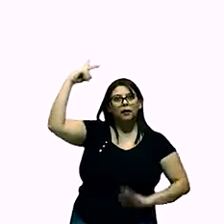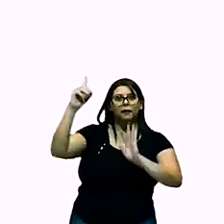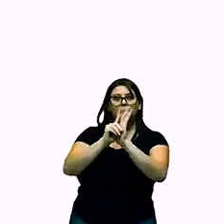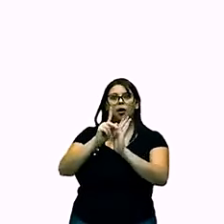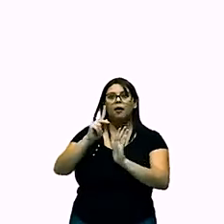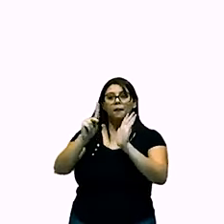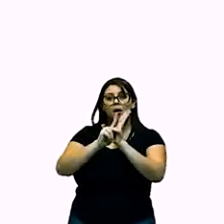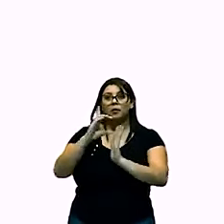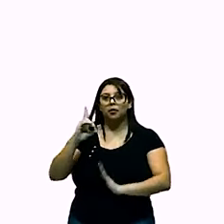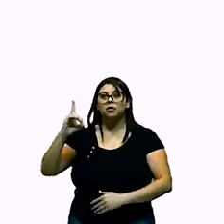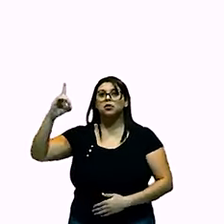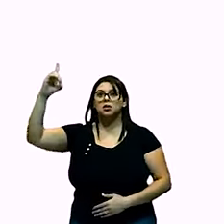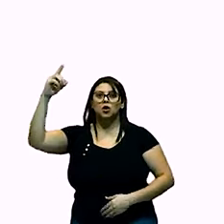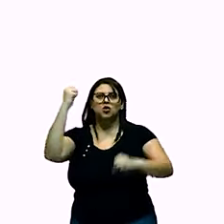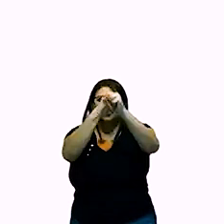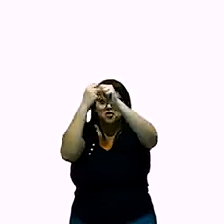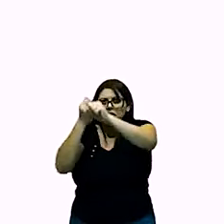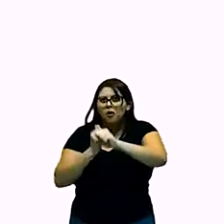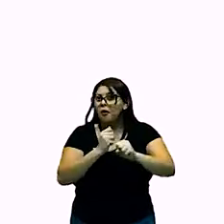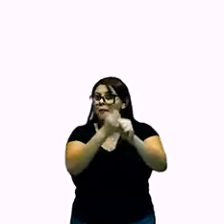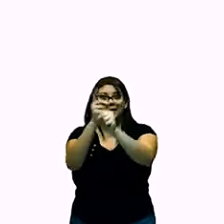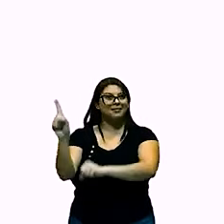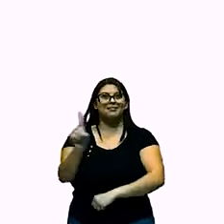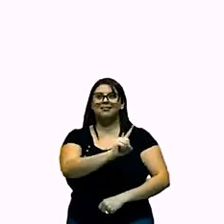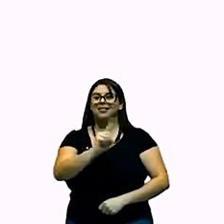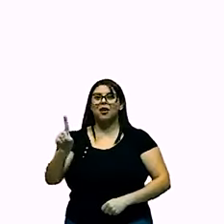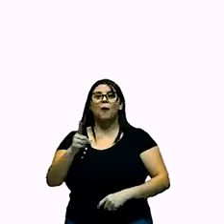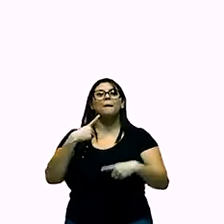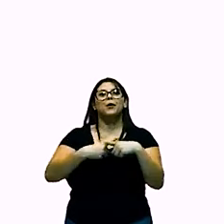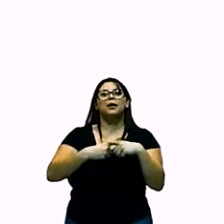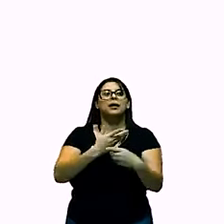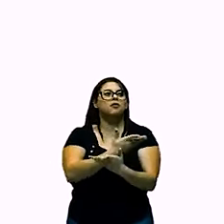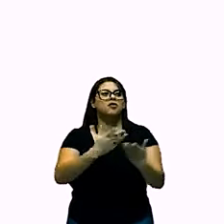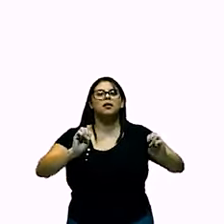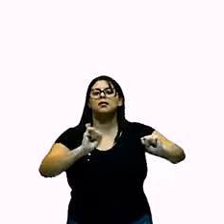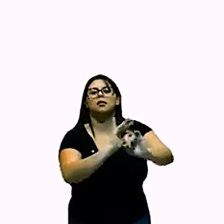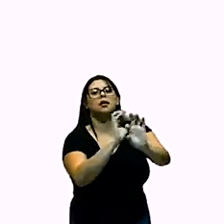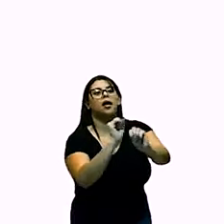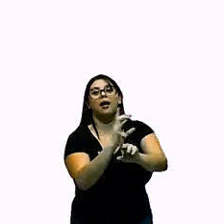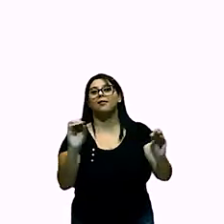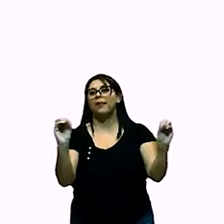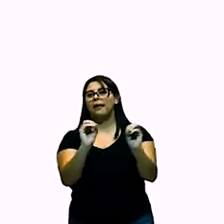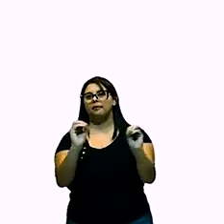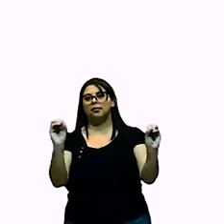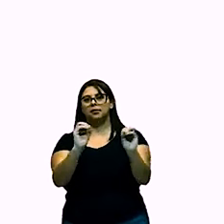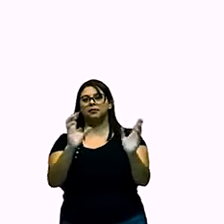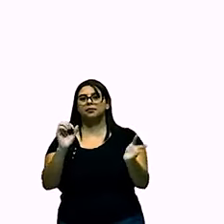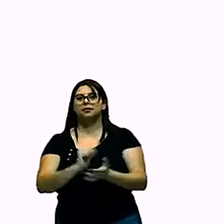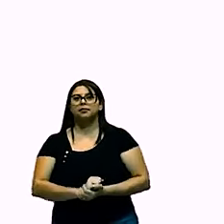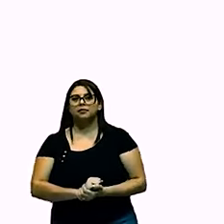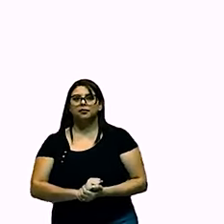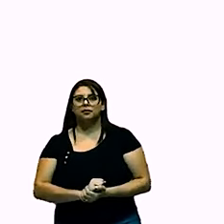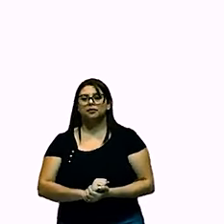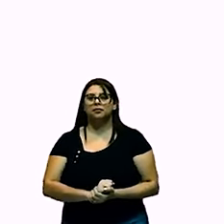a salvação pela graça no início, no meio, e até o último dia, até o último suspiro da sua